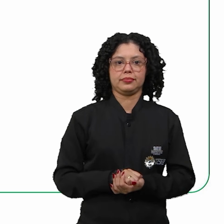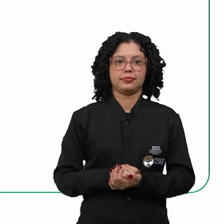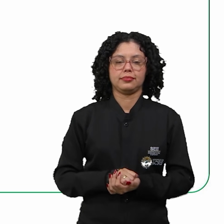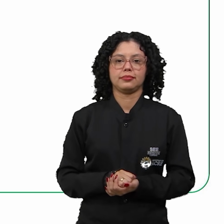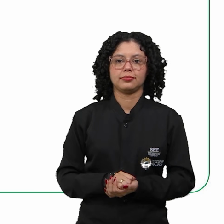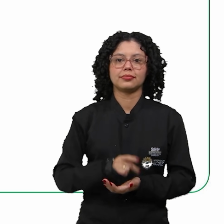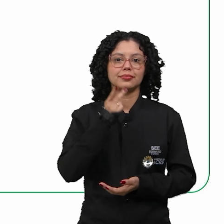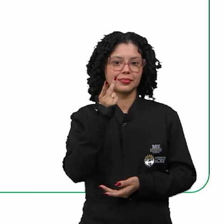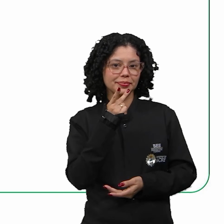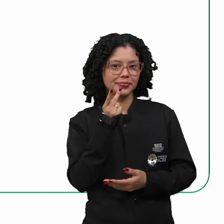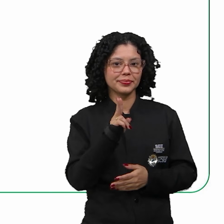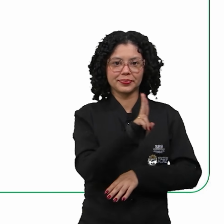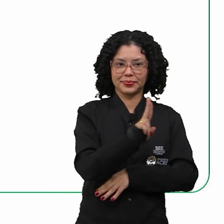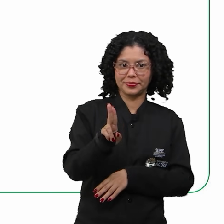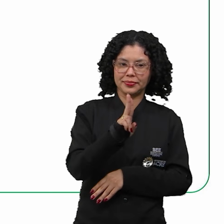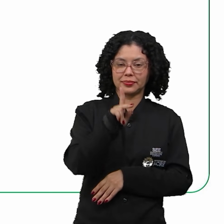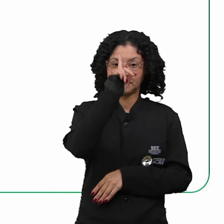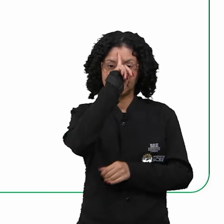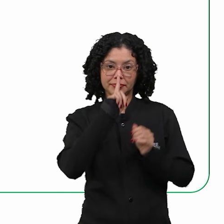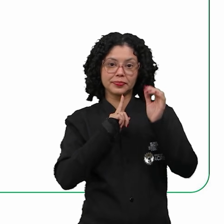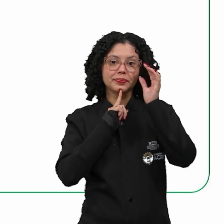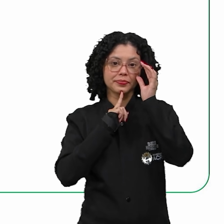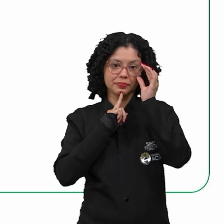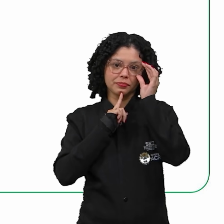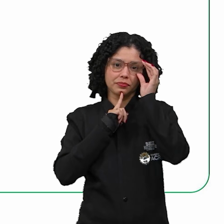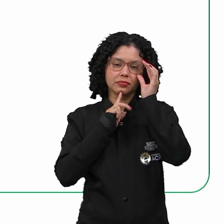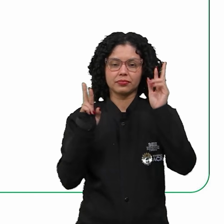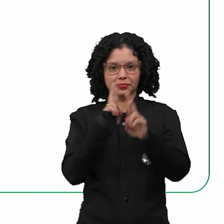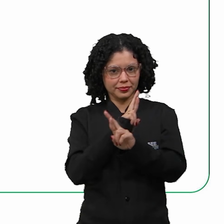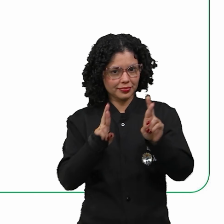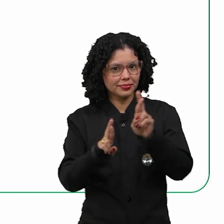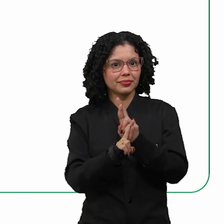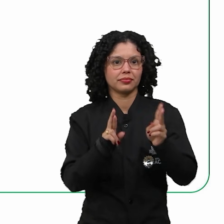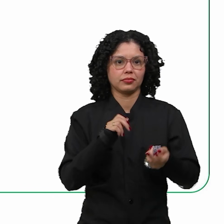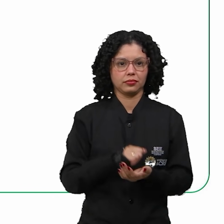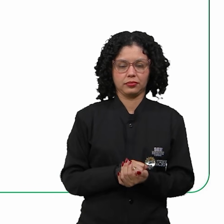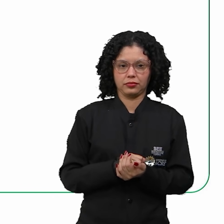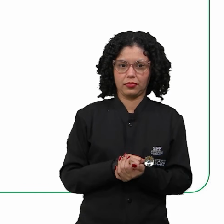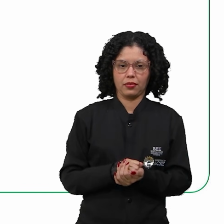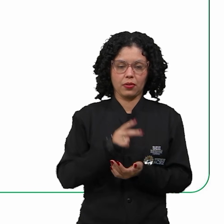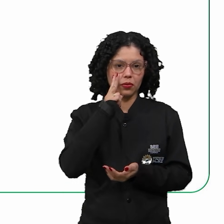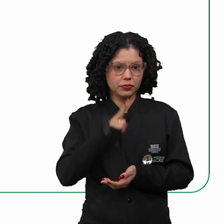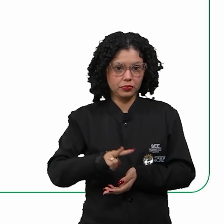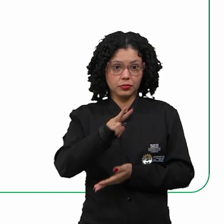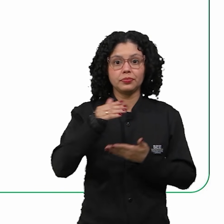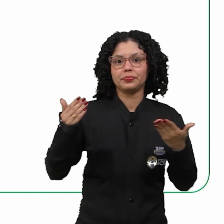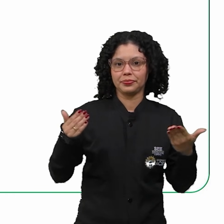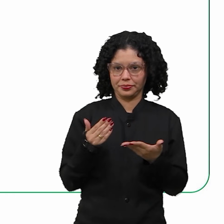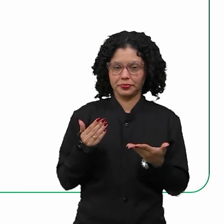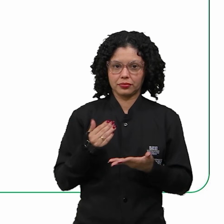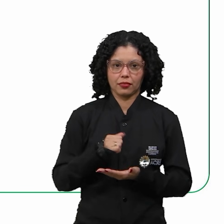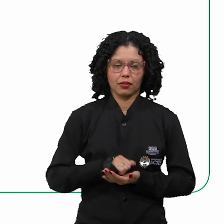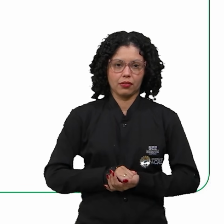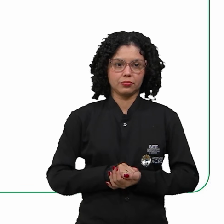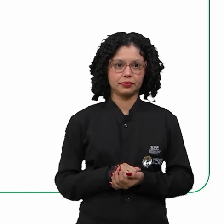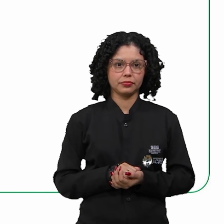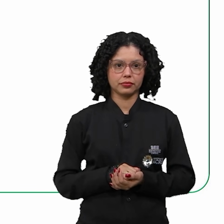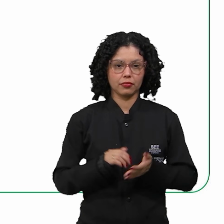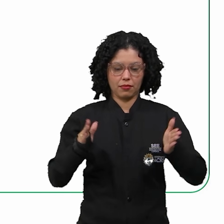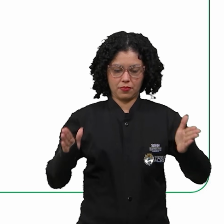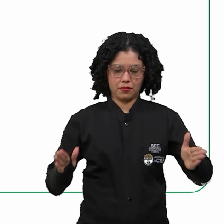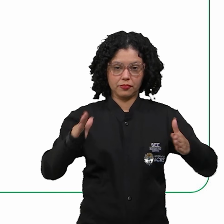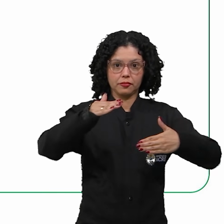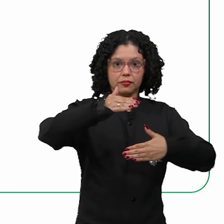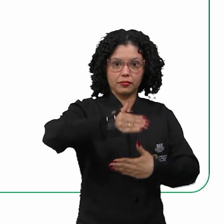Eu já vou falando o nome das figuras e você já vai associando ao que veremos a seguir. Uma caixa